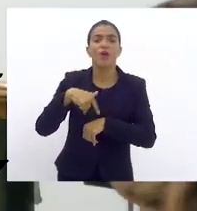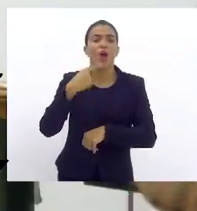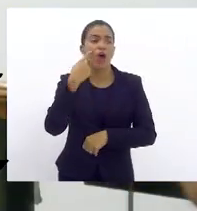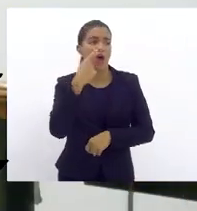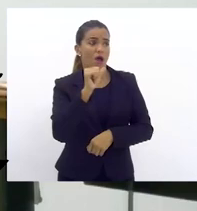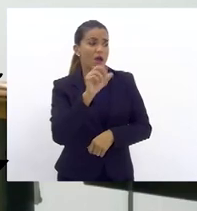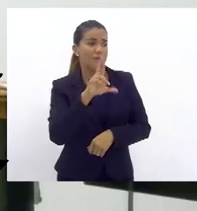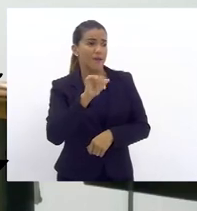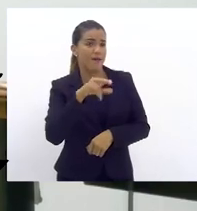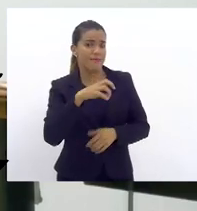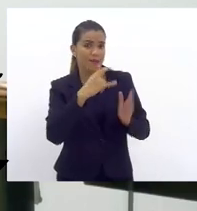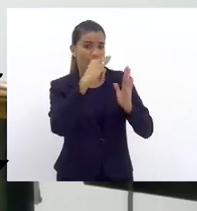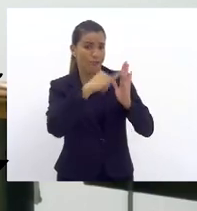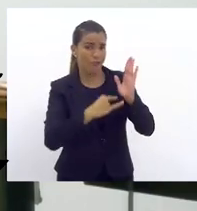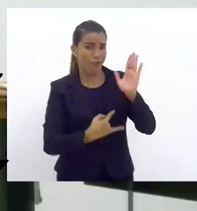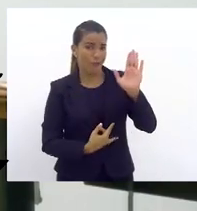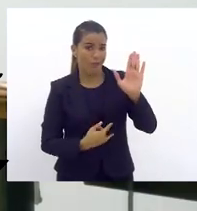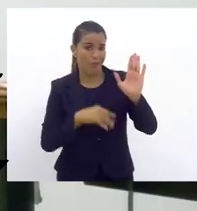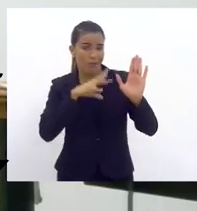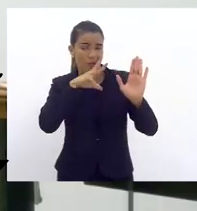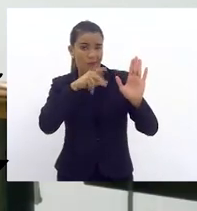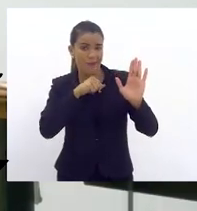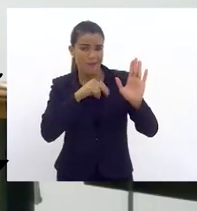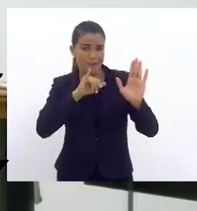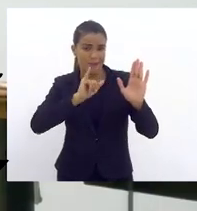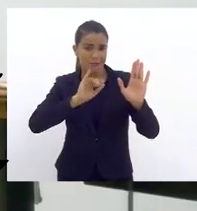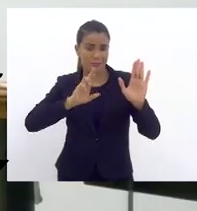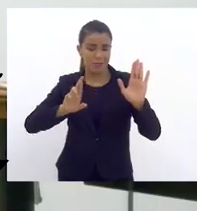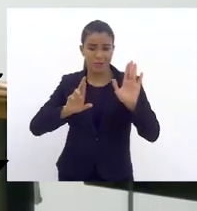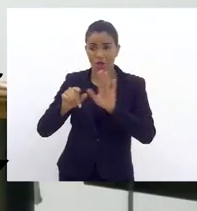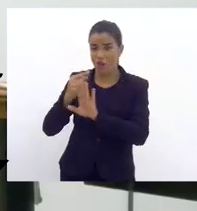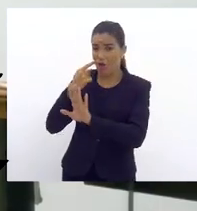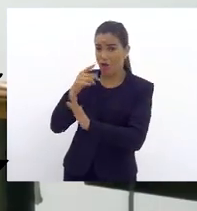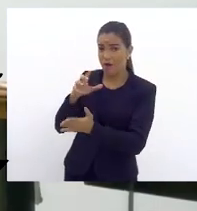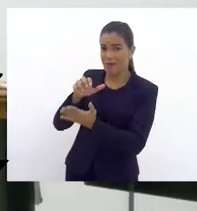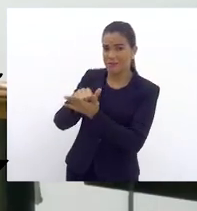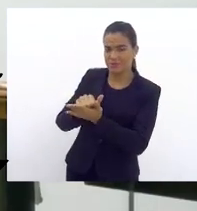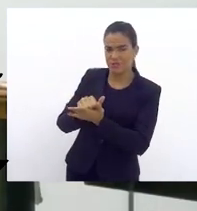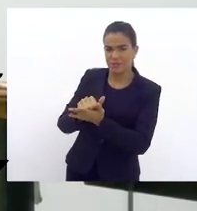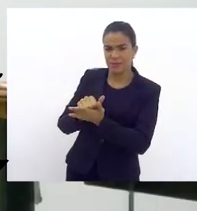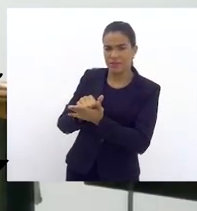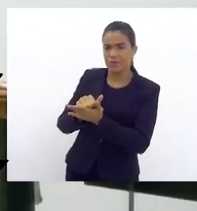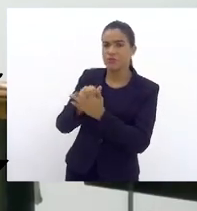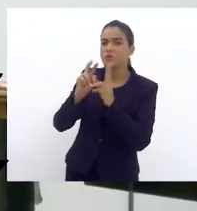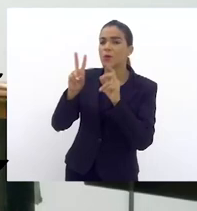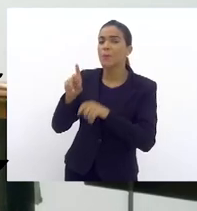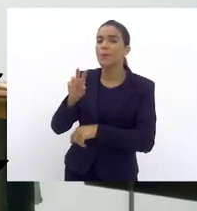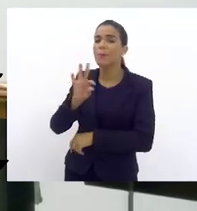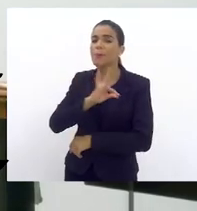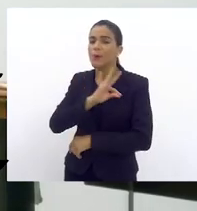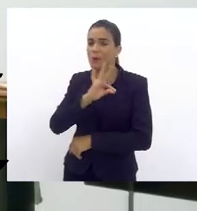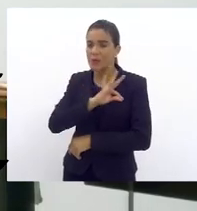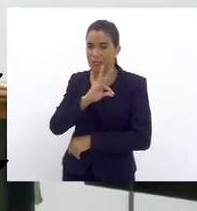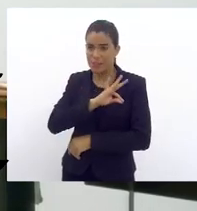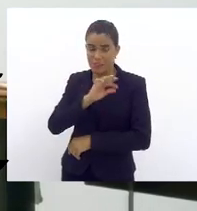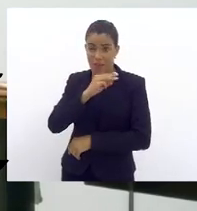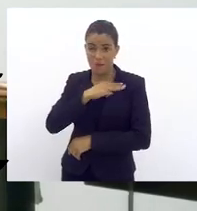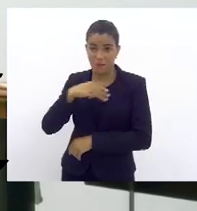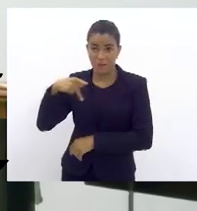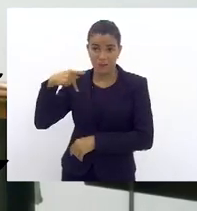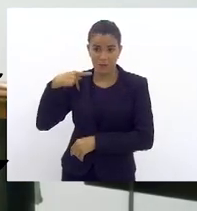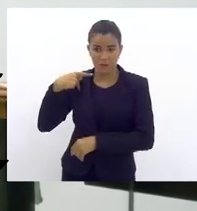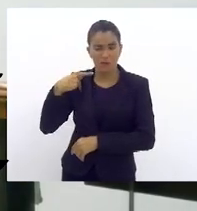tá aqui o documento da fazenda tá aqui o registro sobre o supostos policiais do Ministério Público